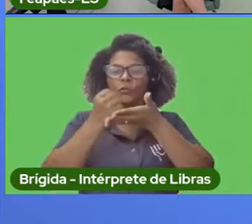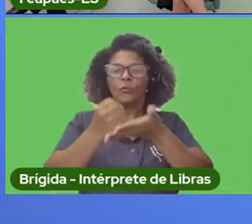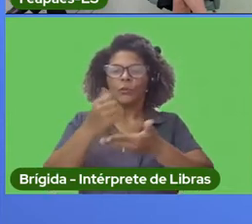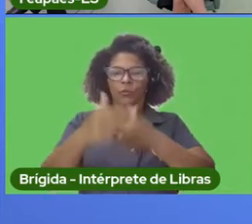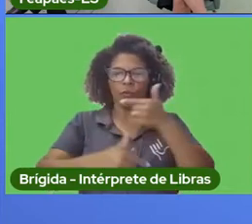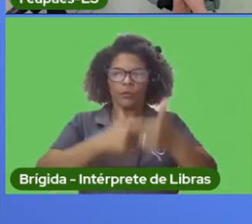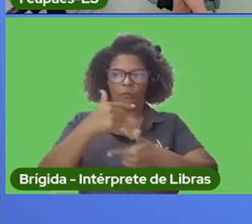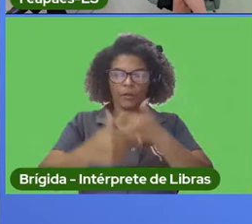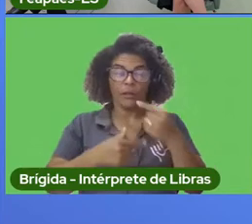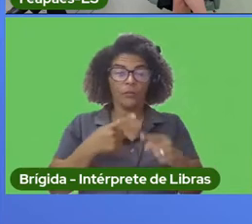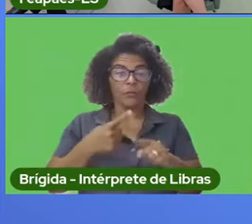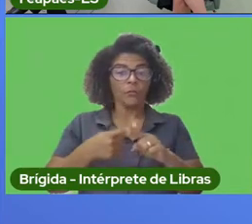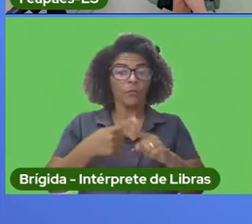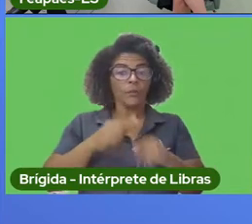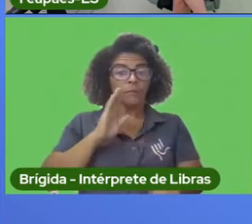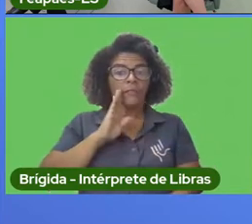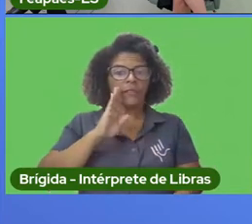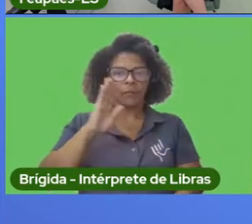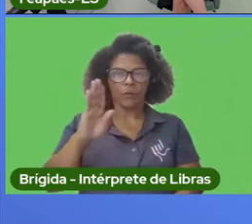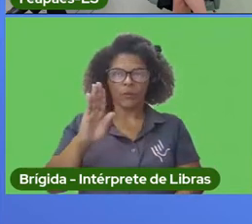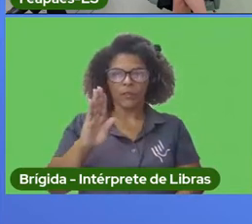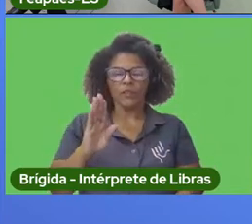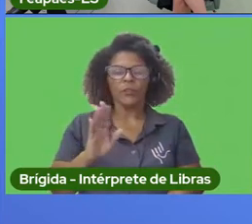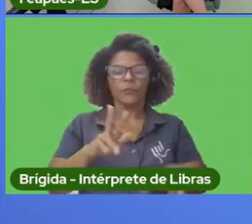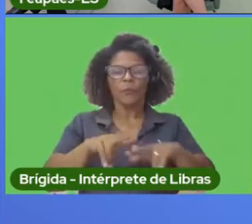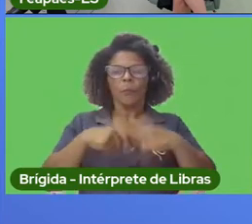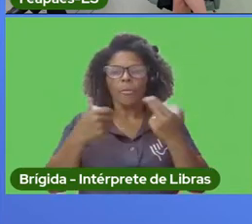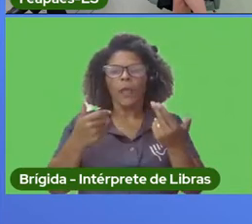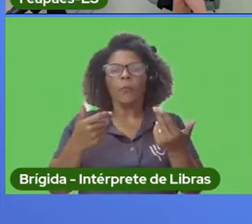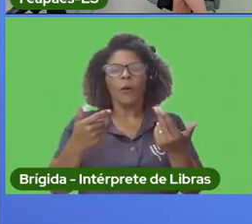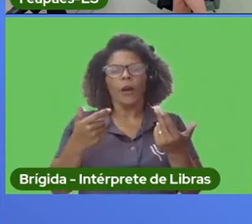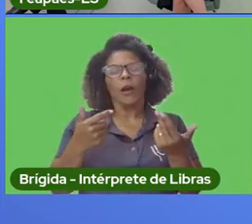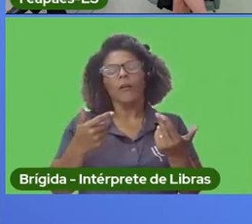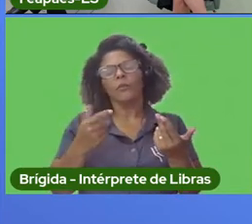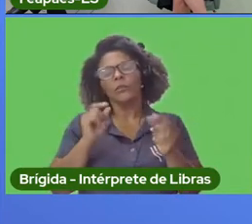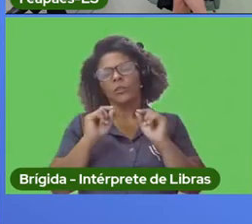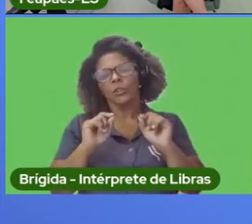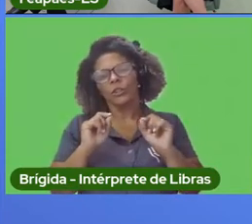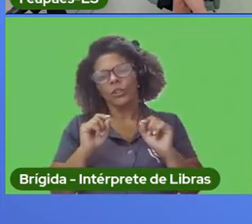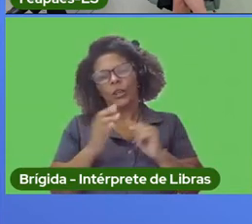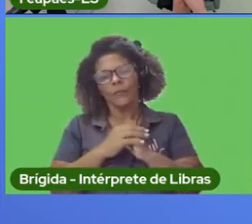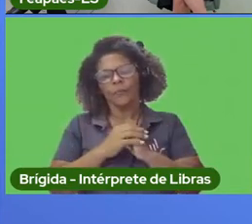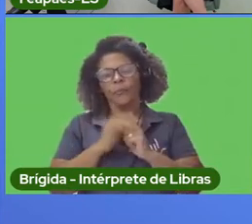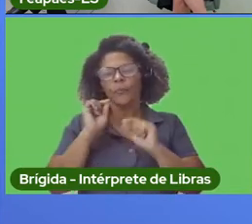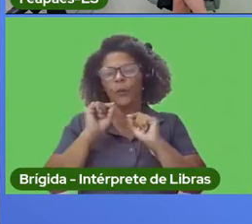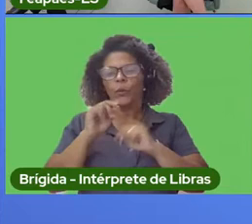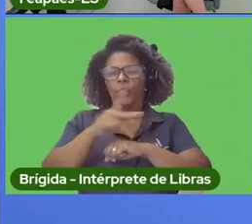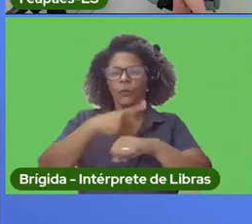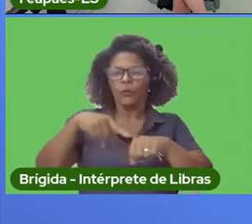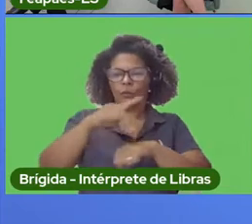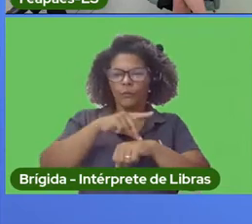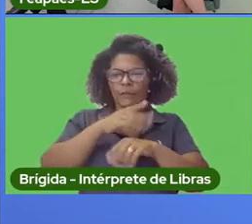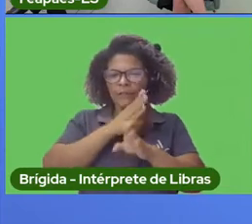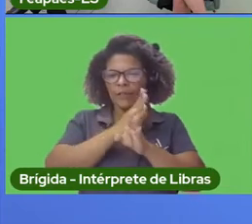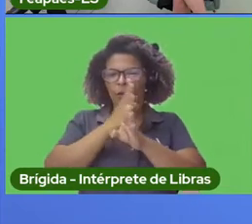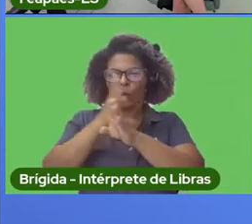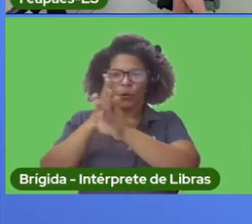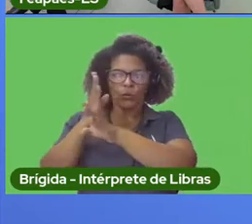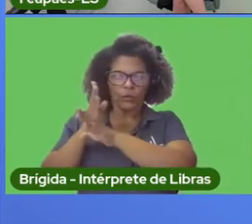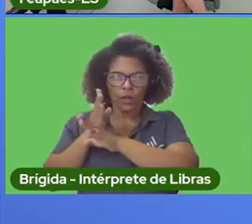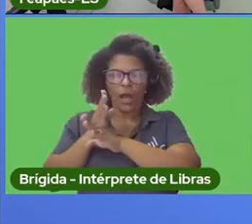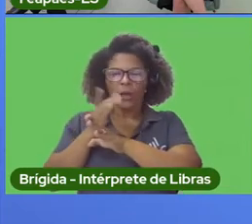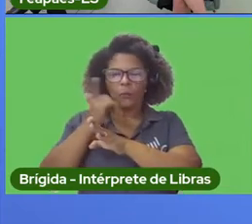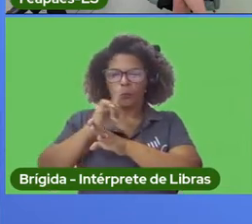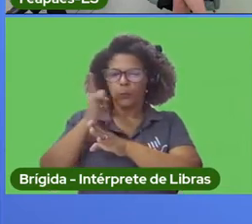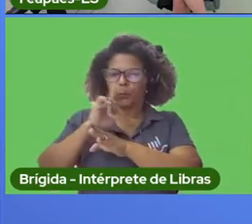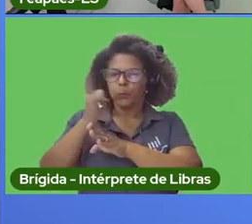principalmente por causa desses achados que eu tive, em que o que os países aí encontraram de ações exitosas ou